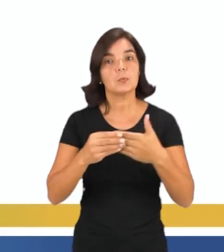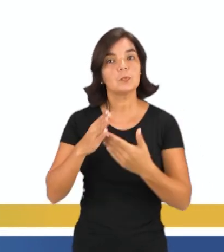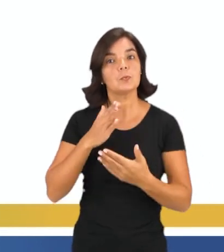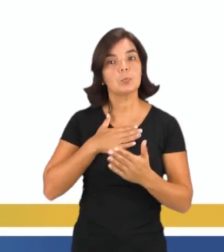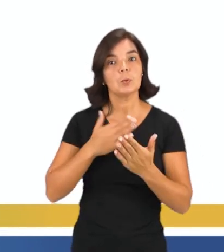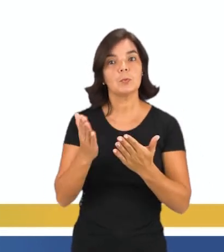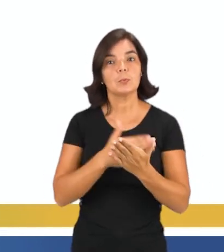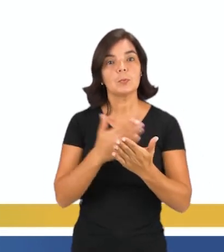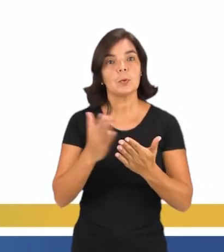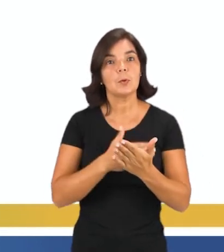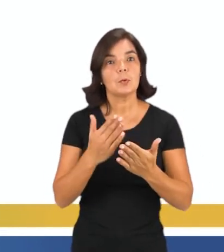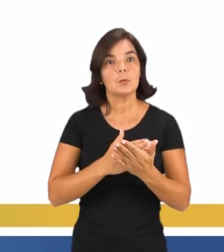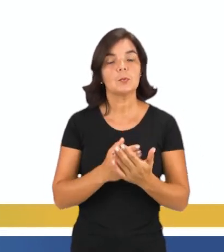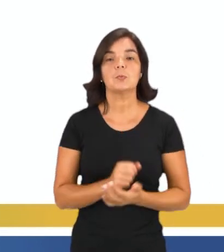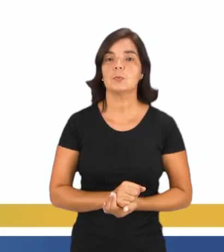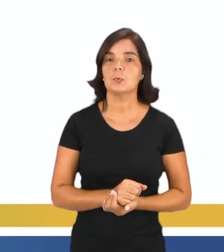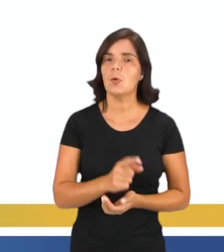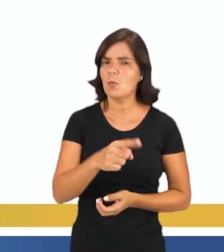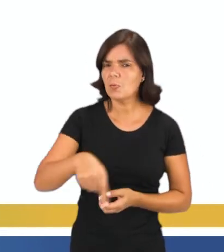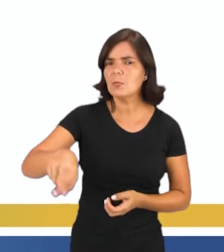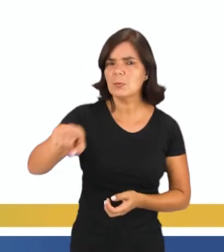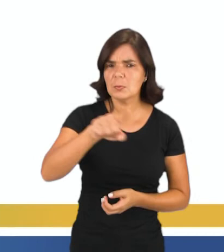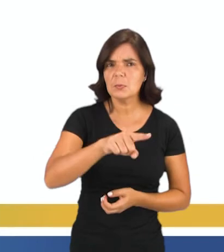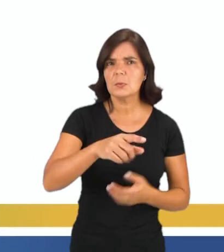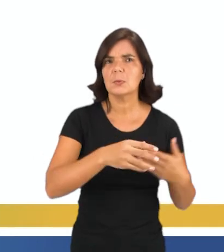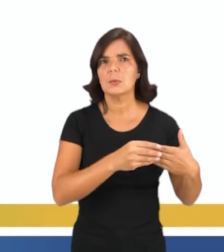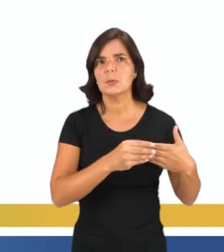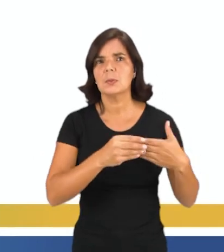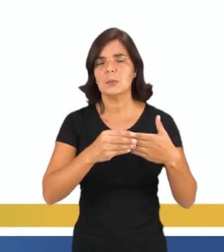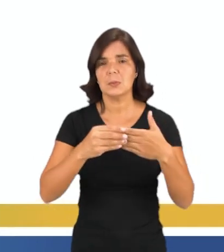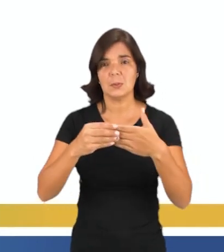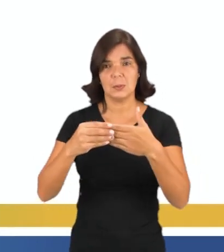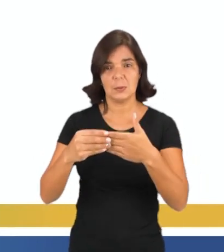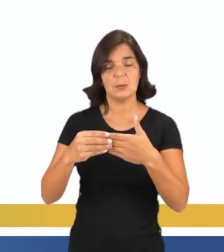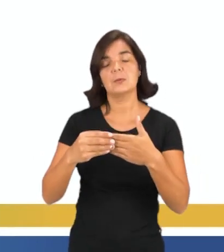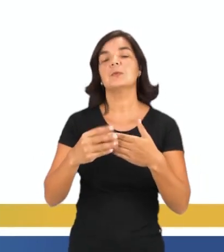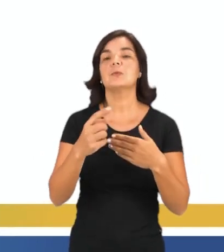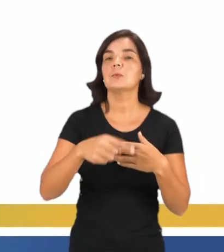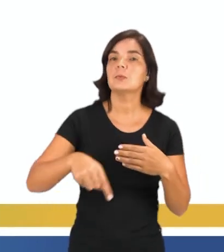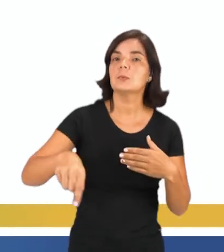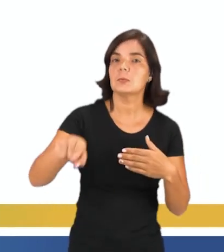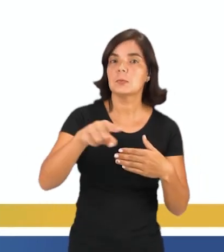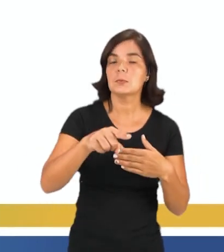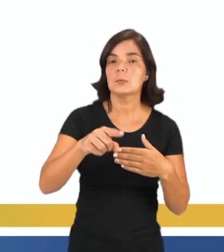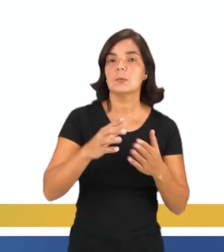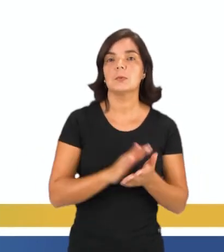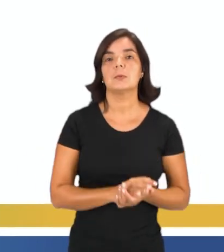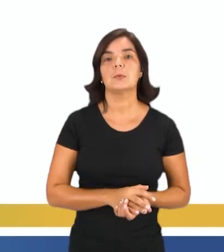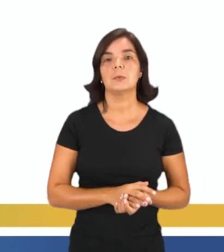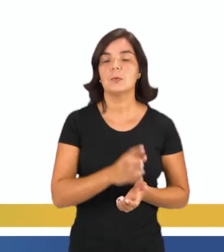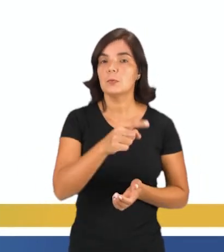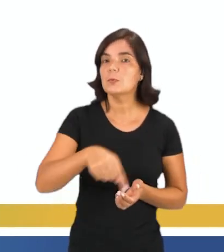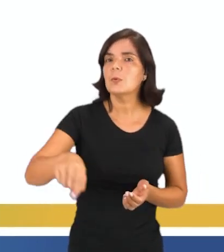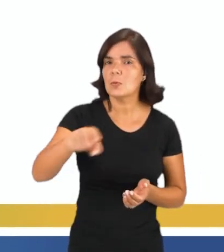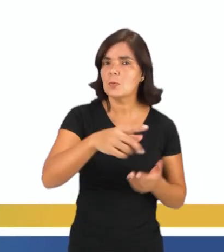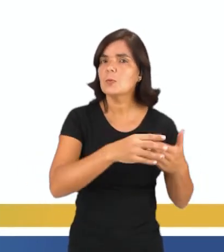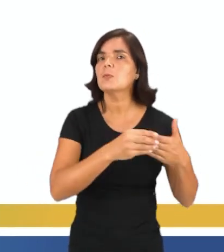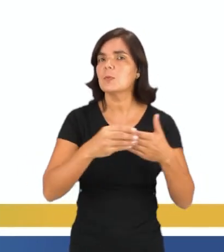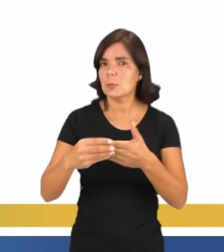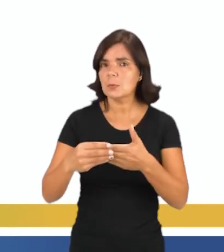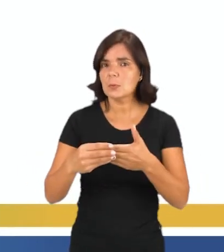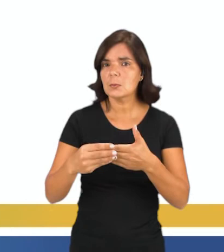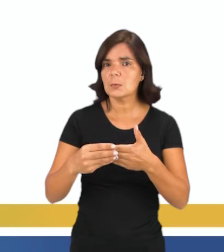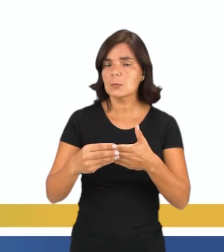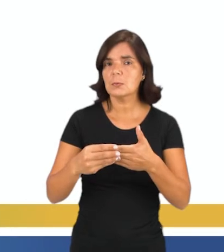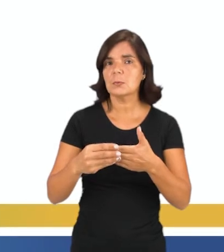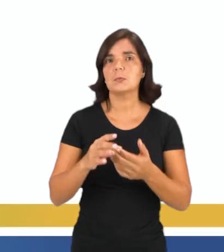caderno. Vosotros trajistes los... vosotros, no caso, vós, trouxeram